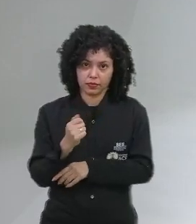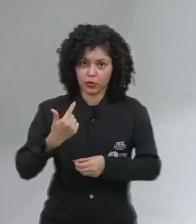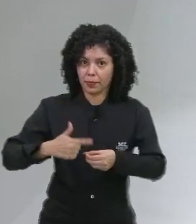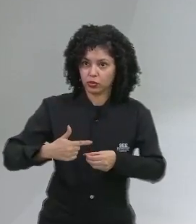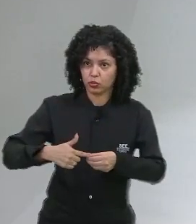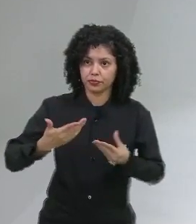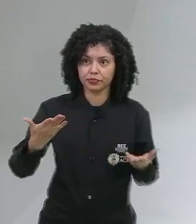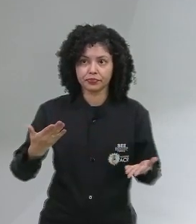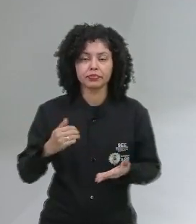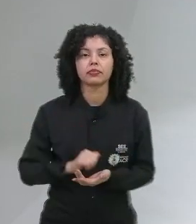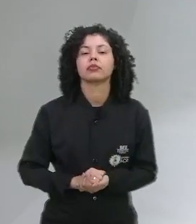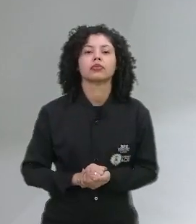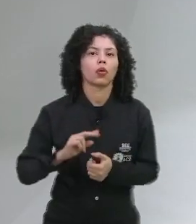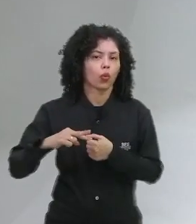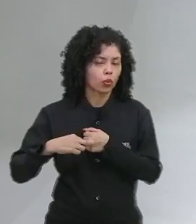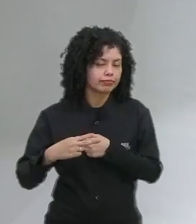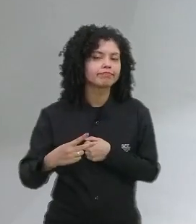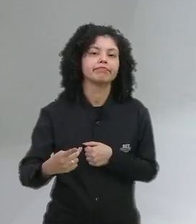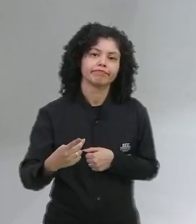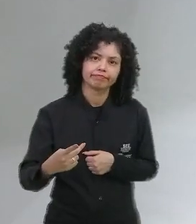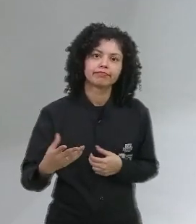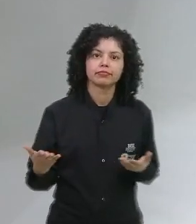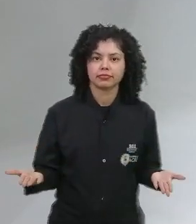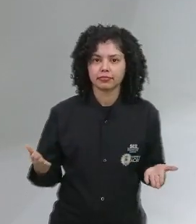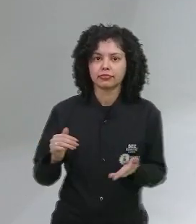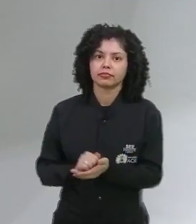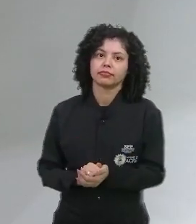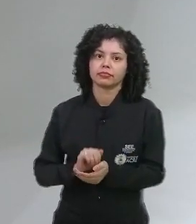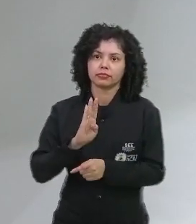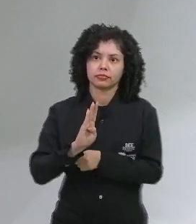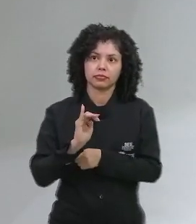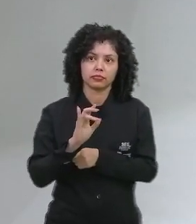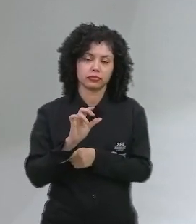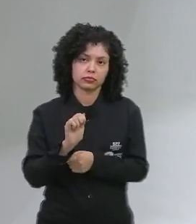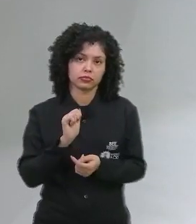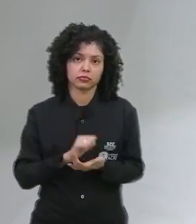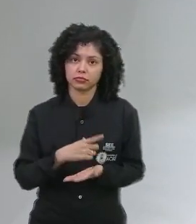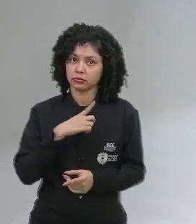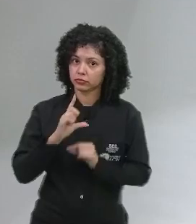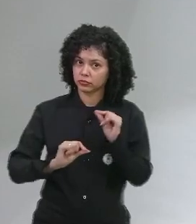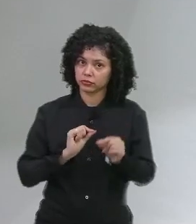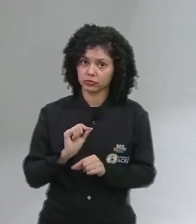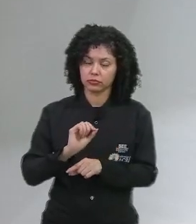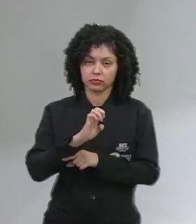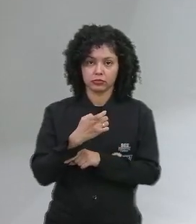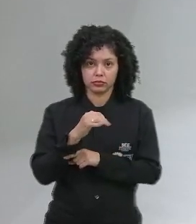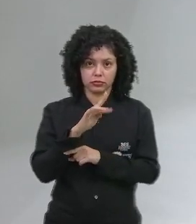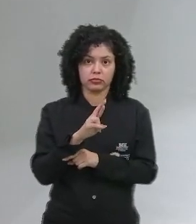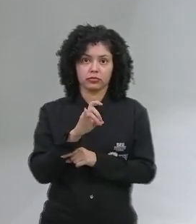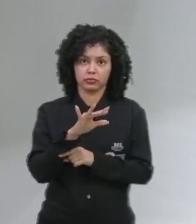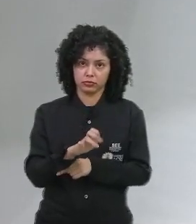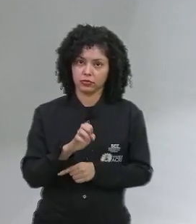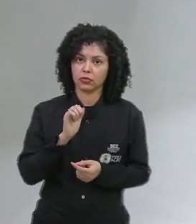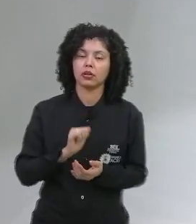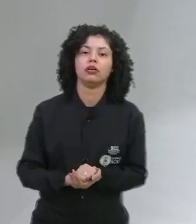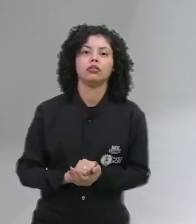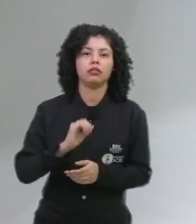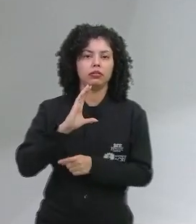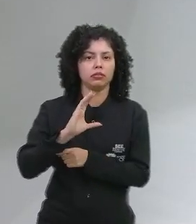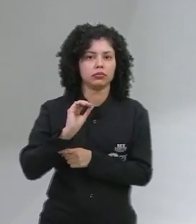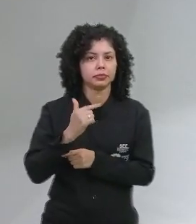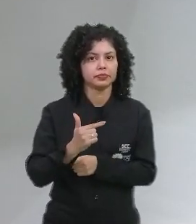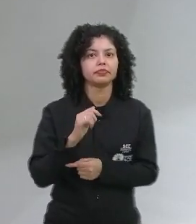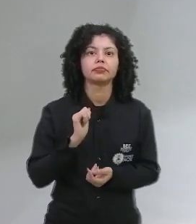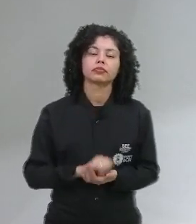petróleo. Consequentemente, esse combustível ele é rico em enxofre, em carbono, e isso